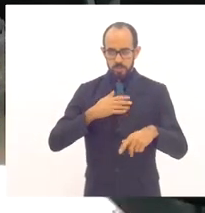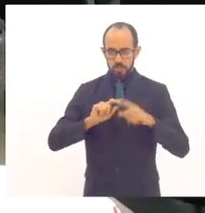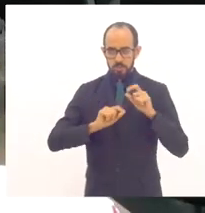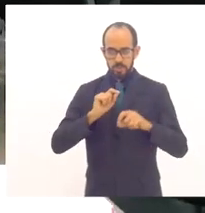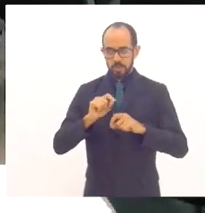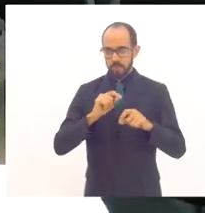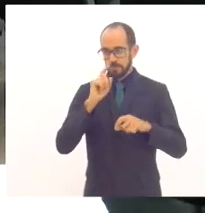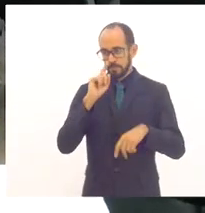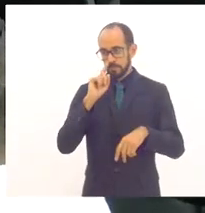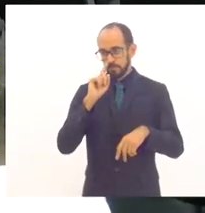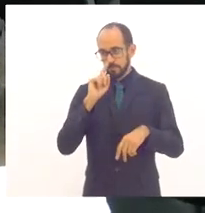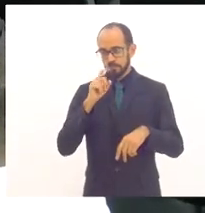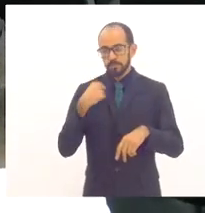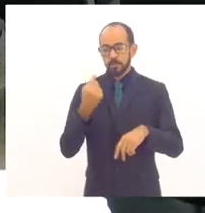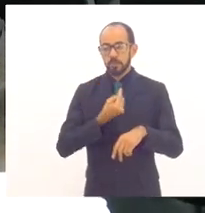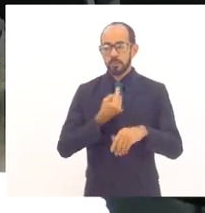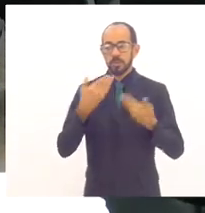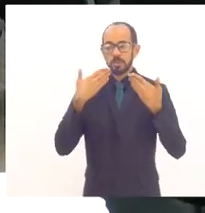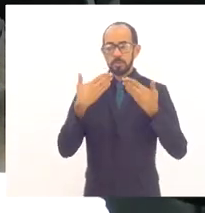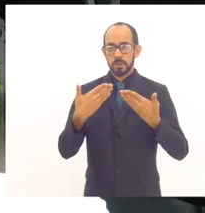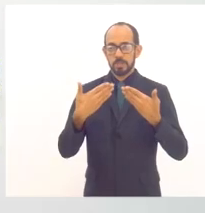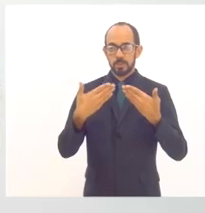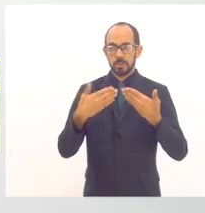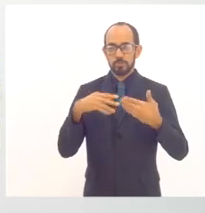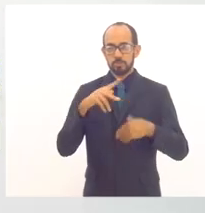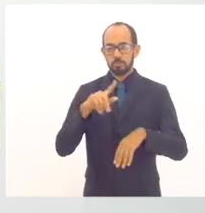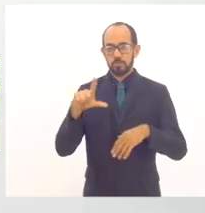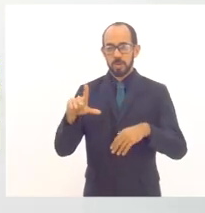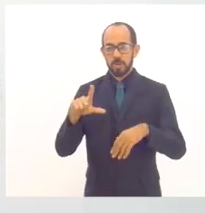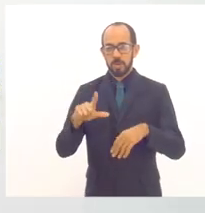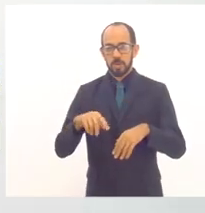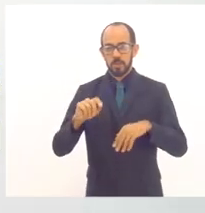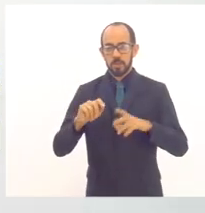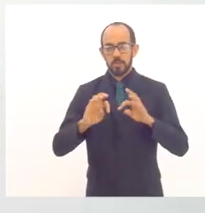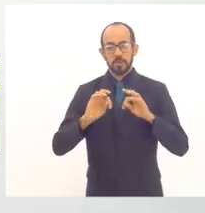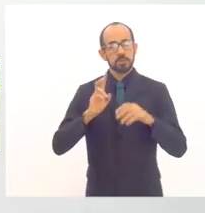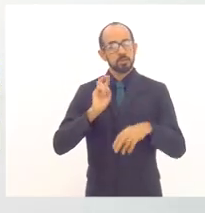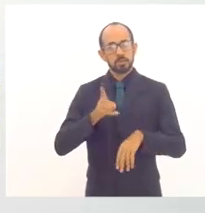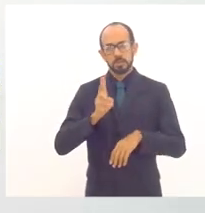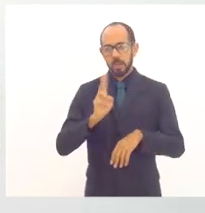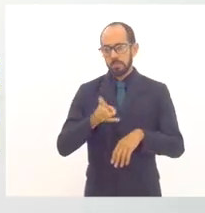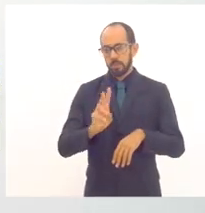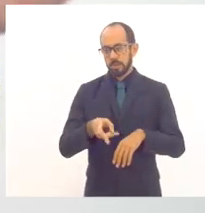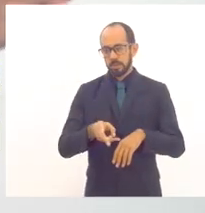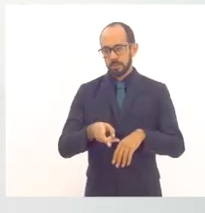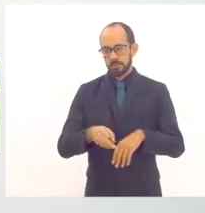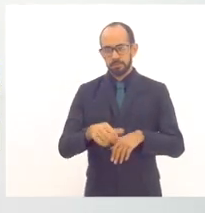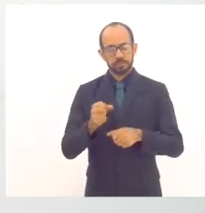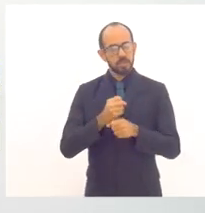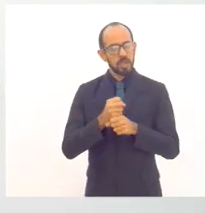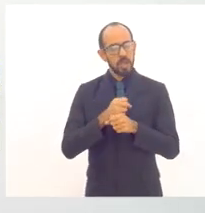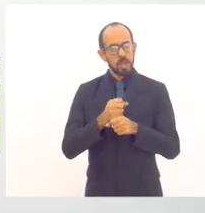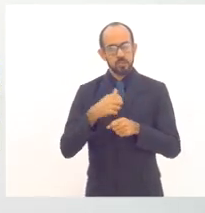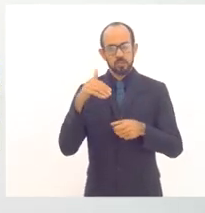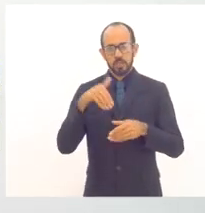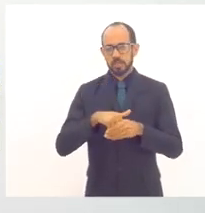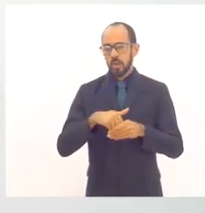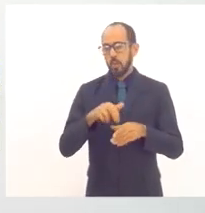É, nós apresentamos projetos de lei todos os anos. Anos de eleição, anos sem